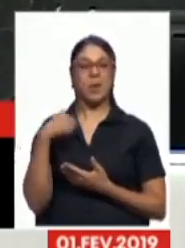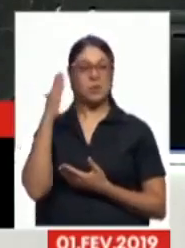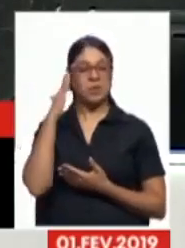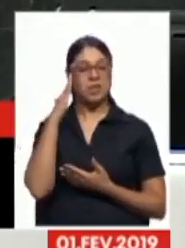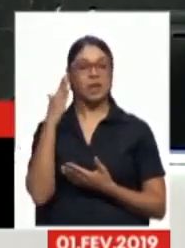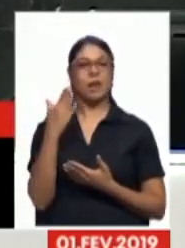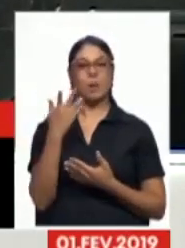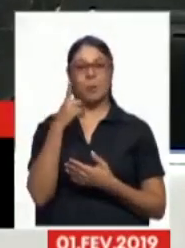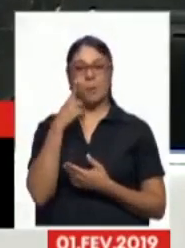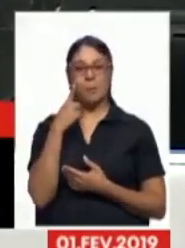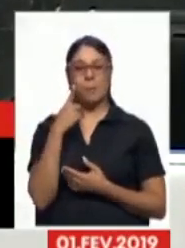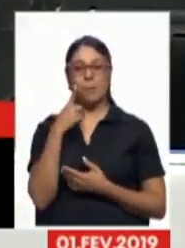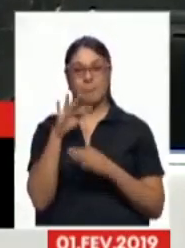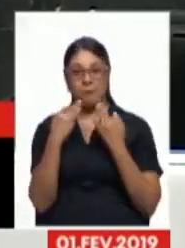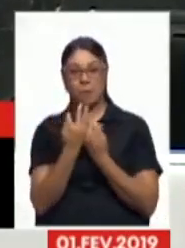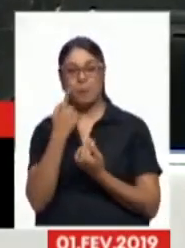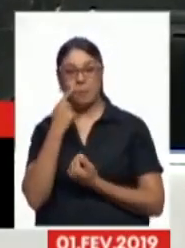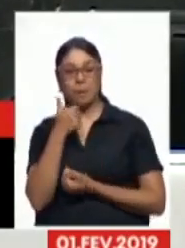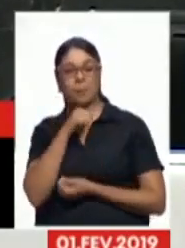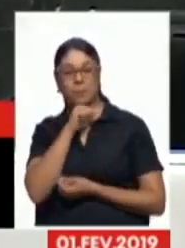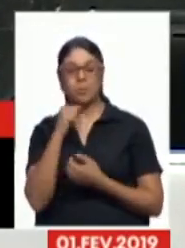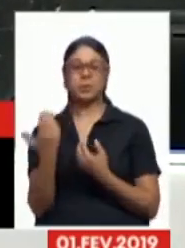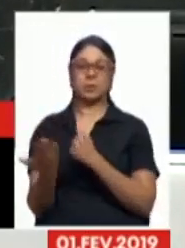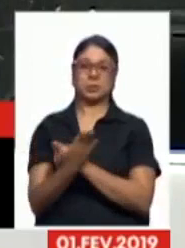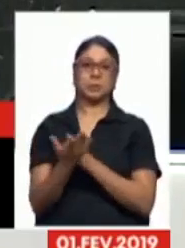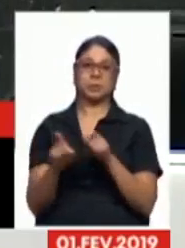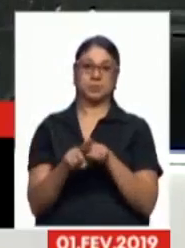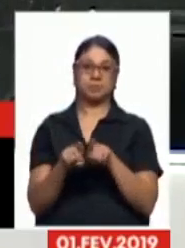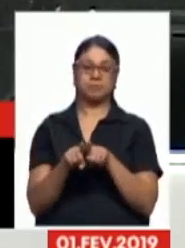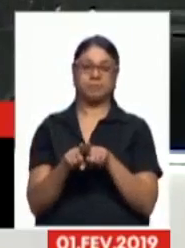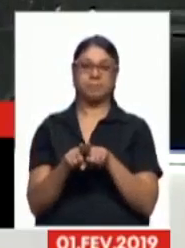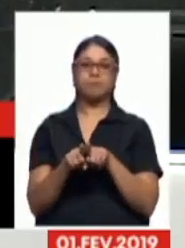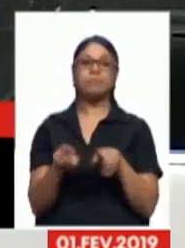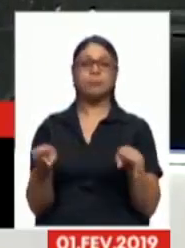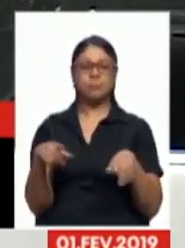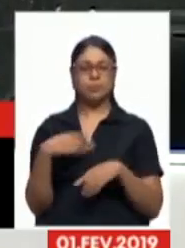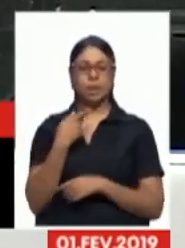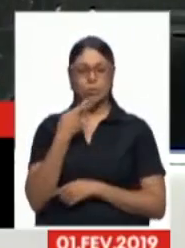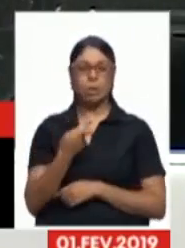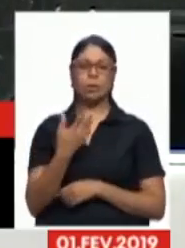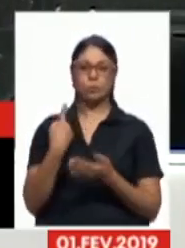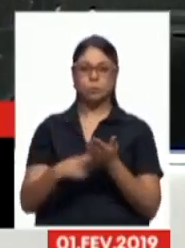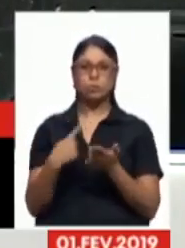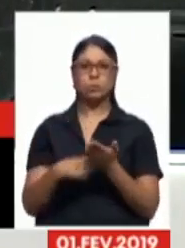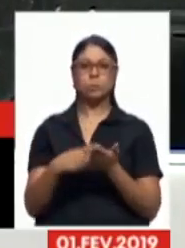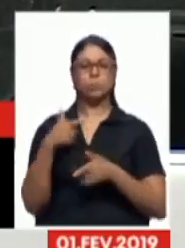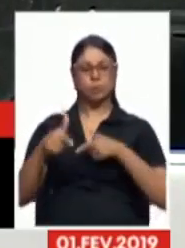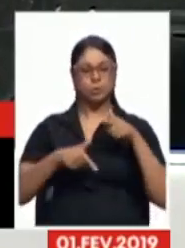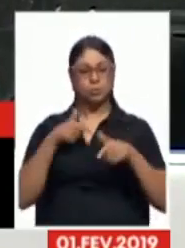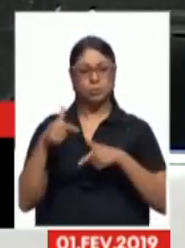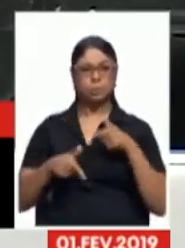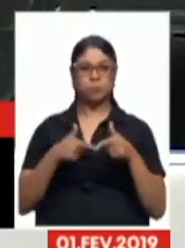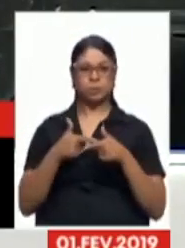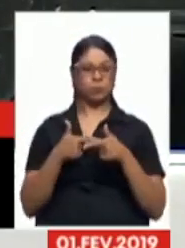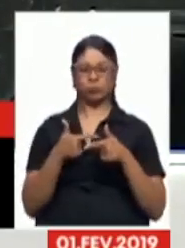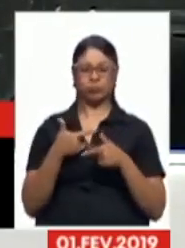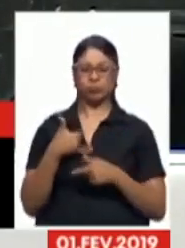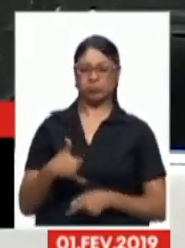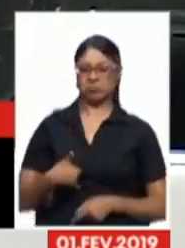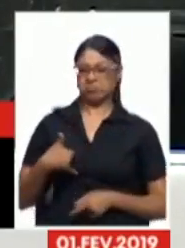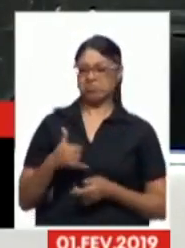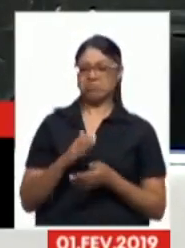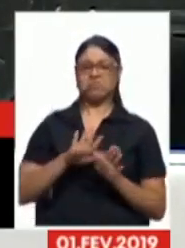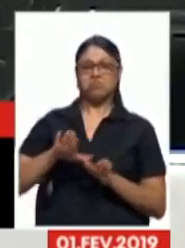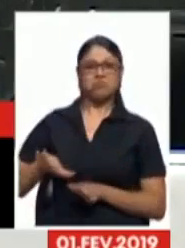meus pares. Recebam meu compromisso de trabalhar com obstinação, despido de vaidades, mas com